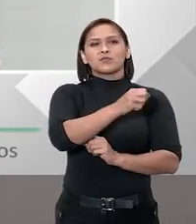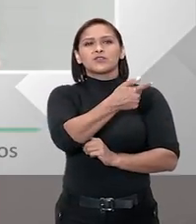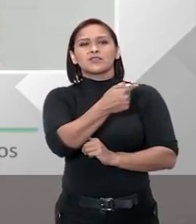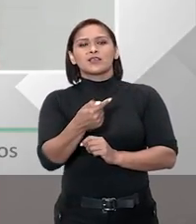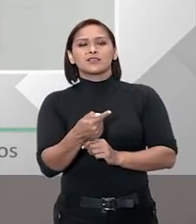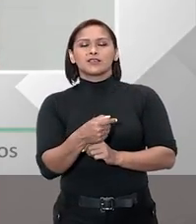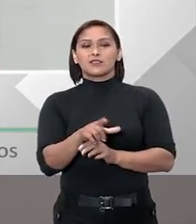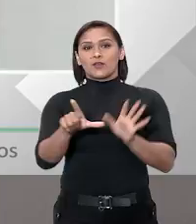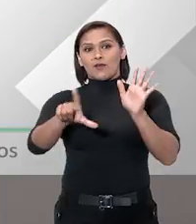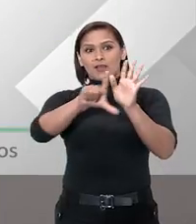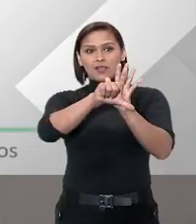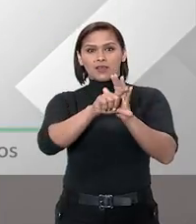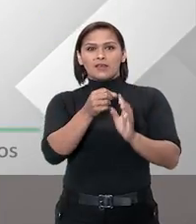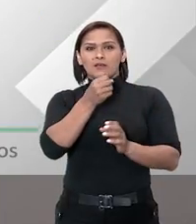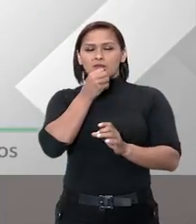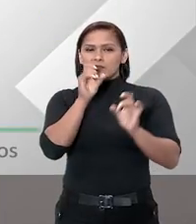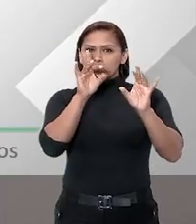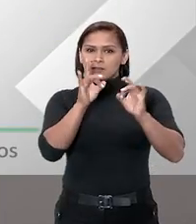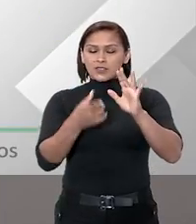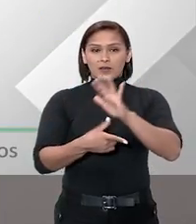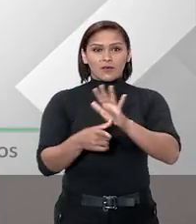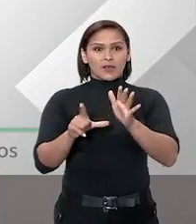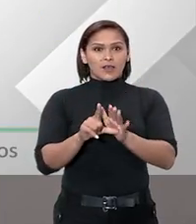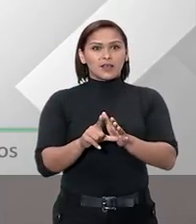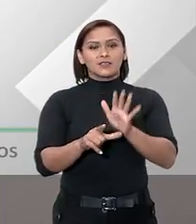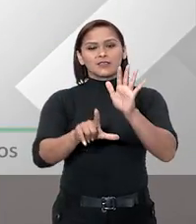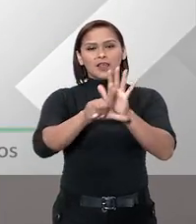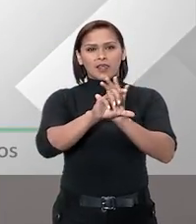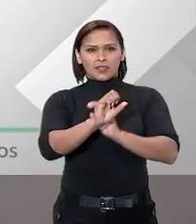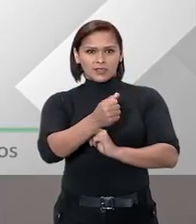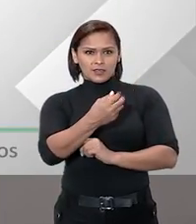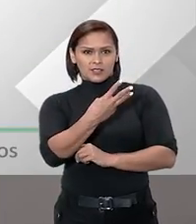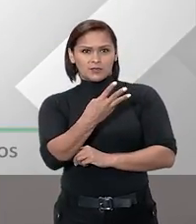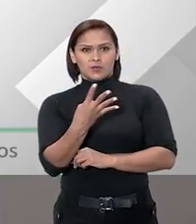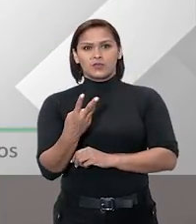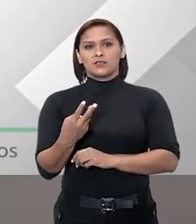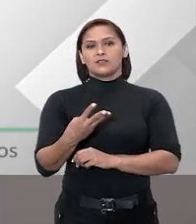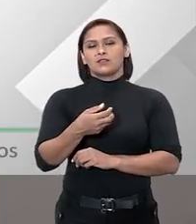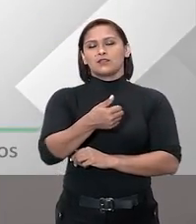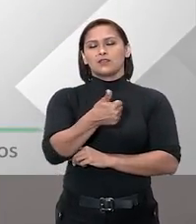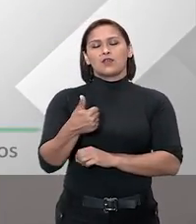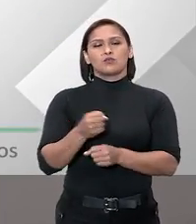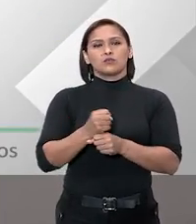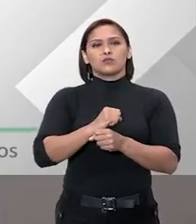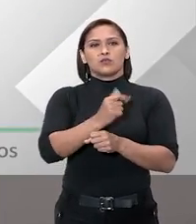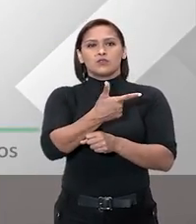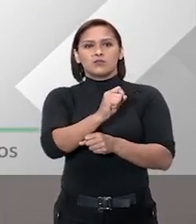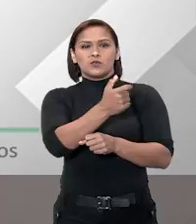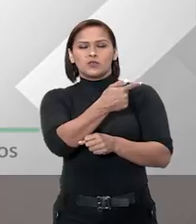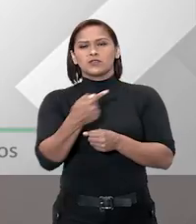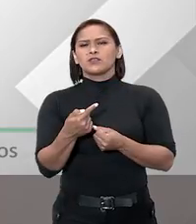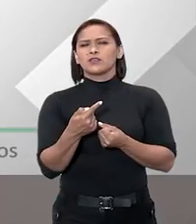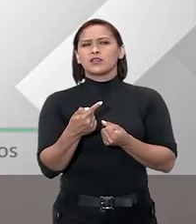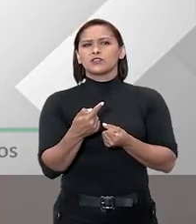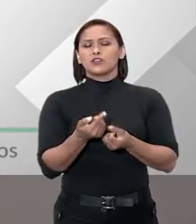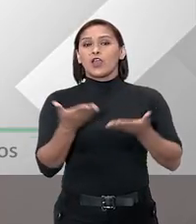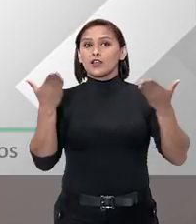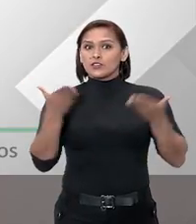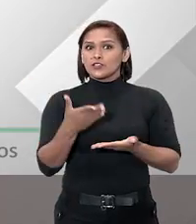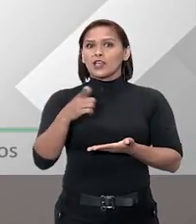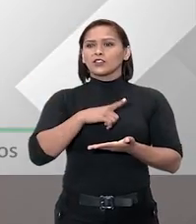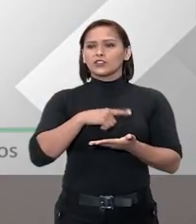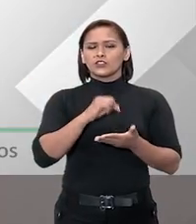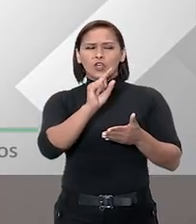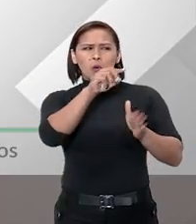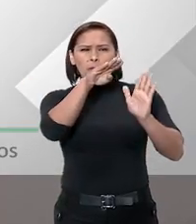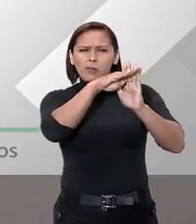depoimento especial. Doutor Flávio, antes da lei 13.431 de 2017, já havia